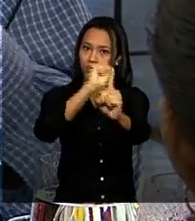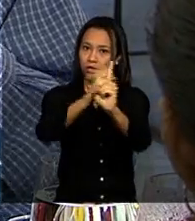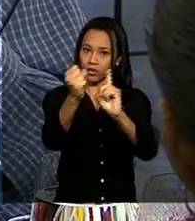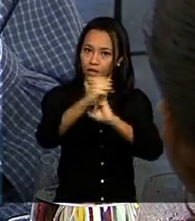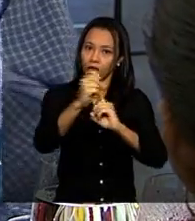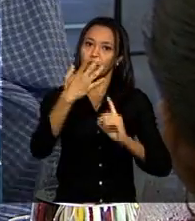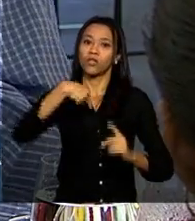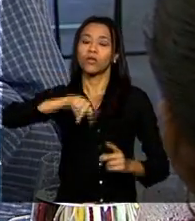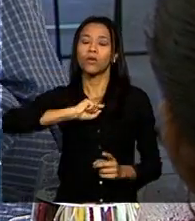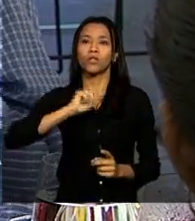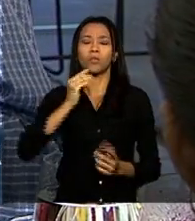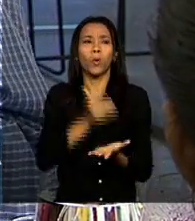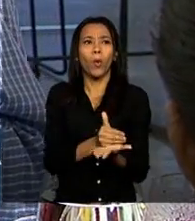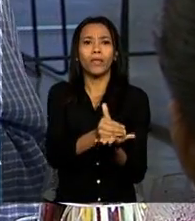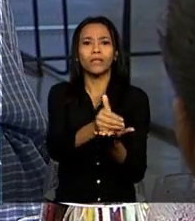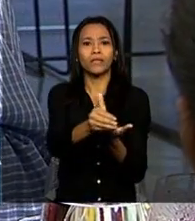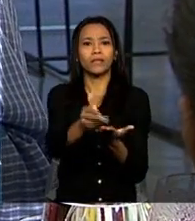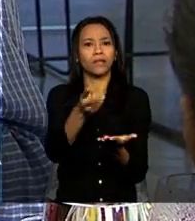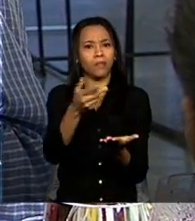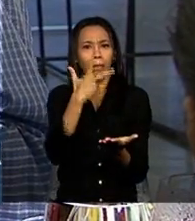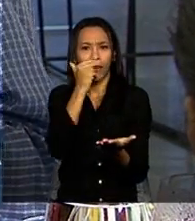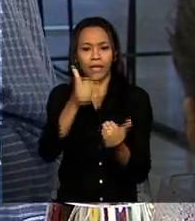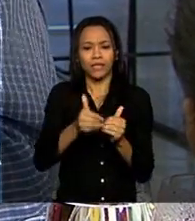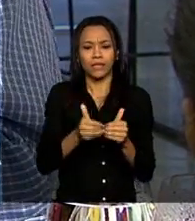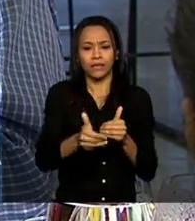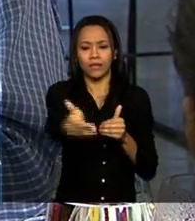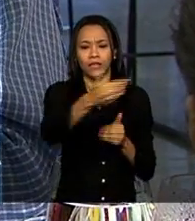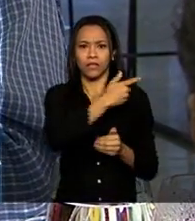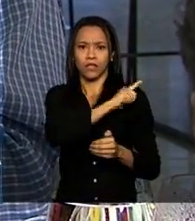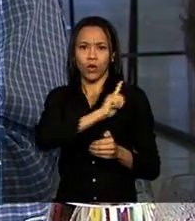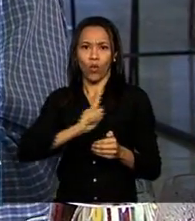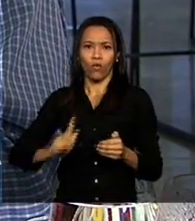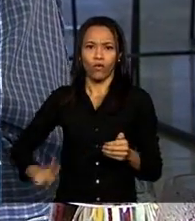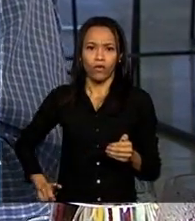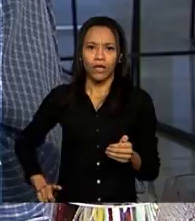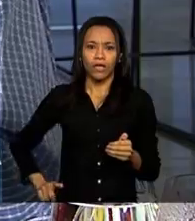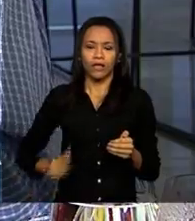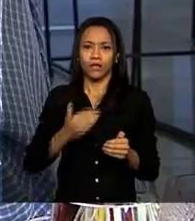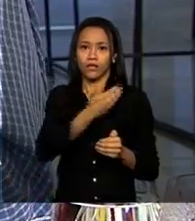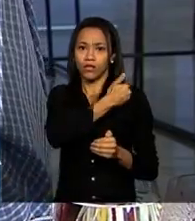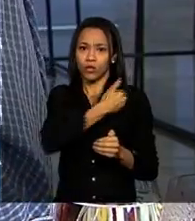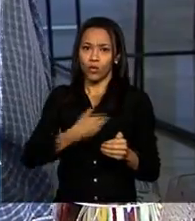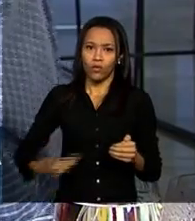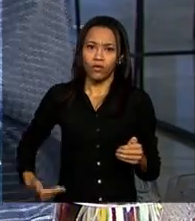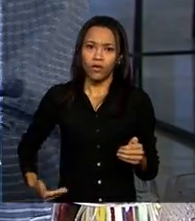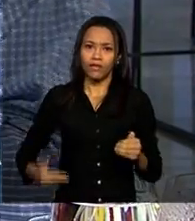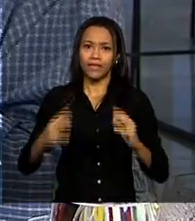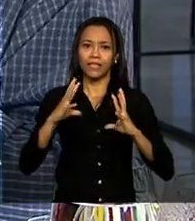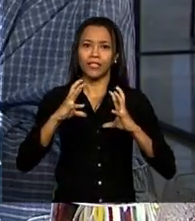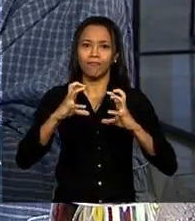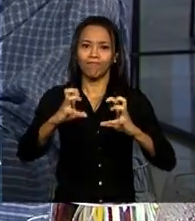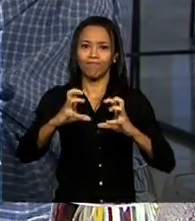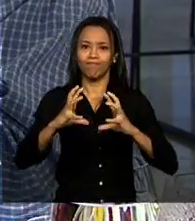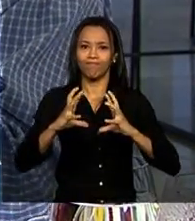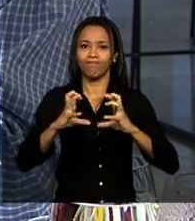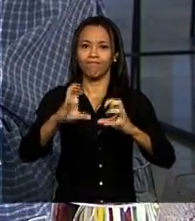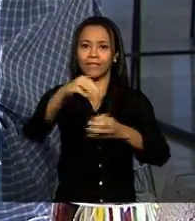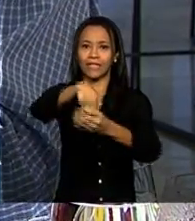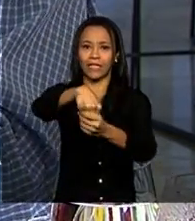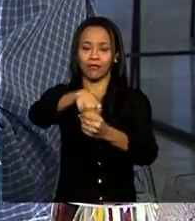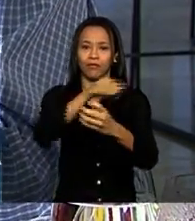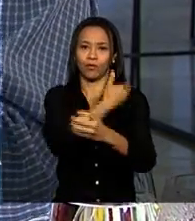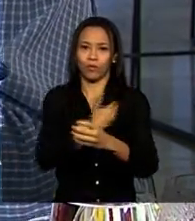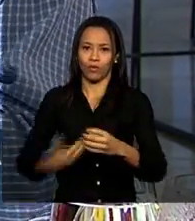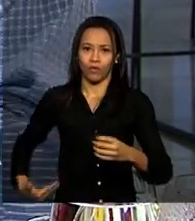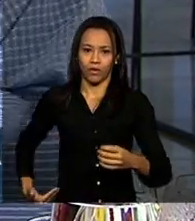que a gente vai ter um governo de tensão Desculpa eu não entendi um governo de tensão interna quer dizer o ministro fala em